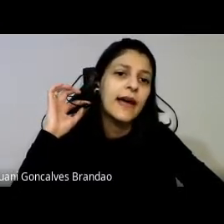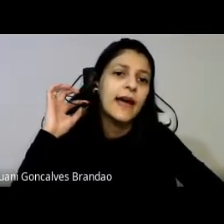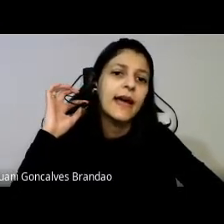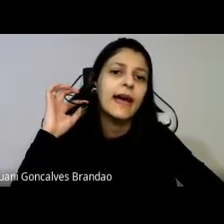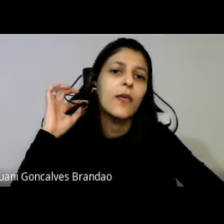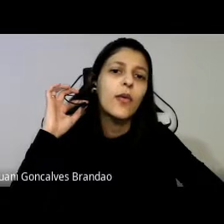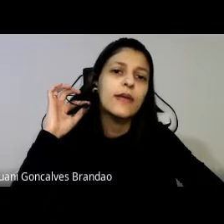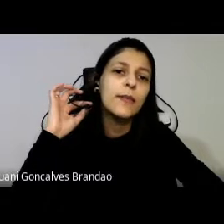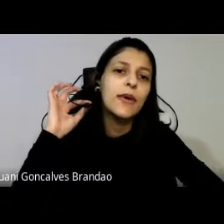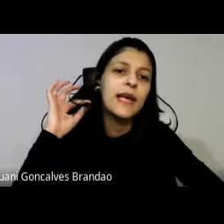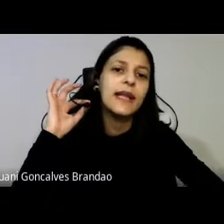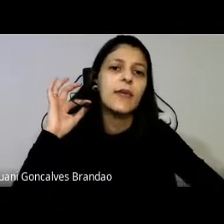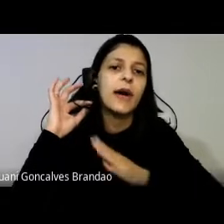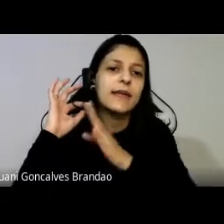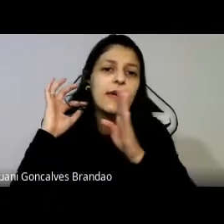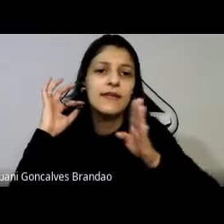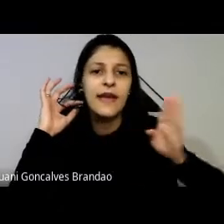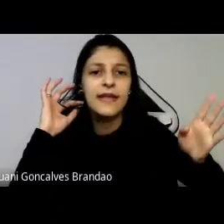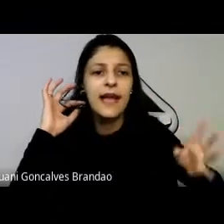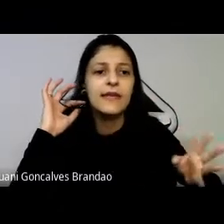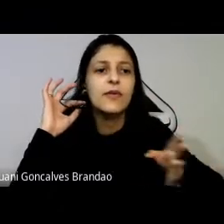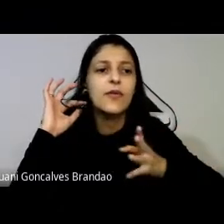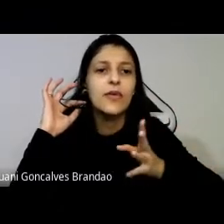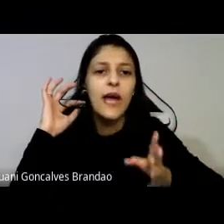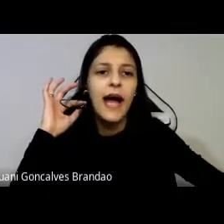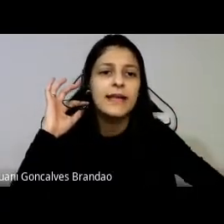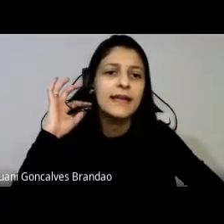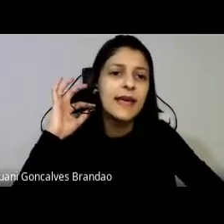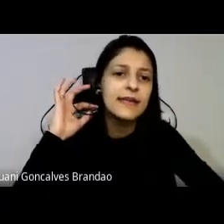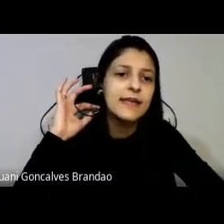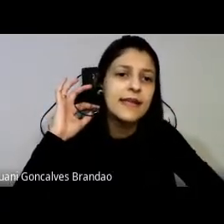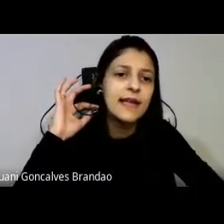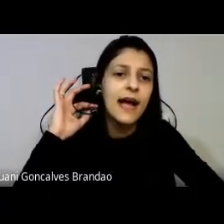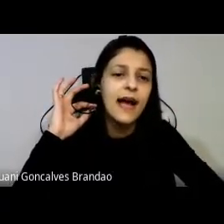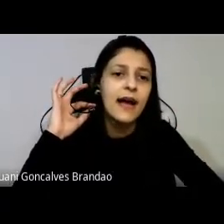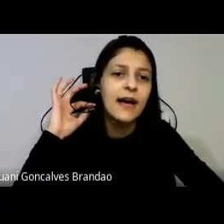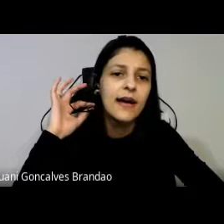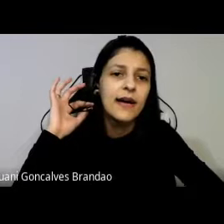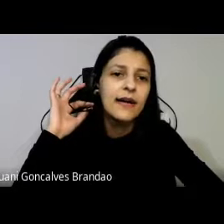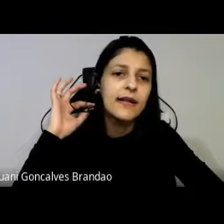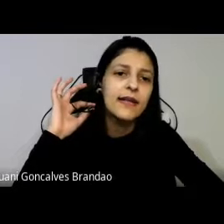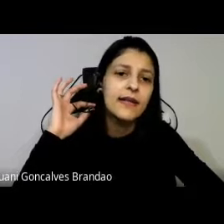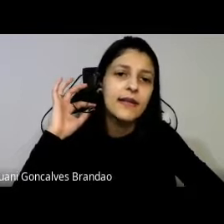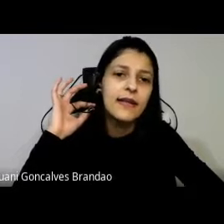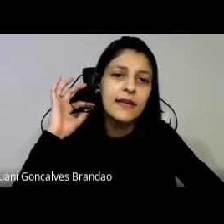vai contribuir, né, quais são as vertentes culturais que existem